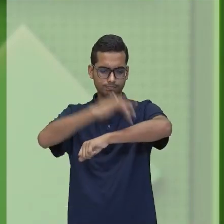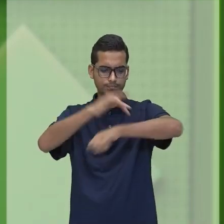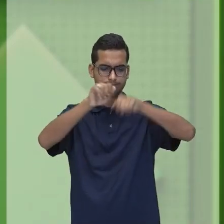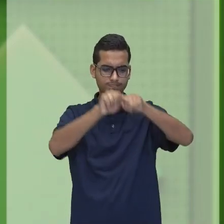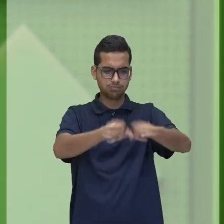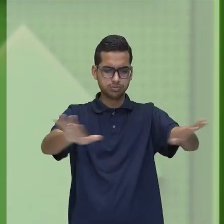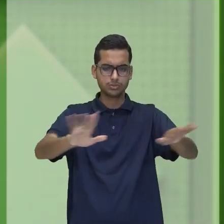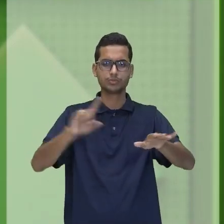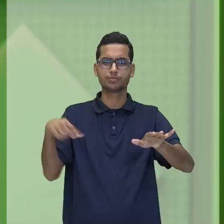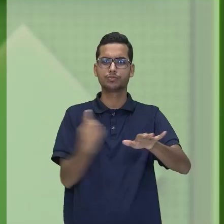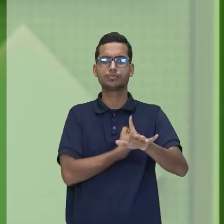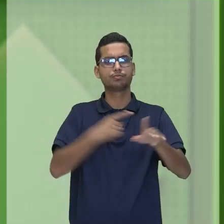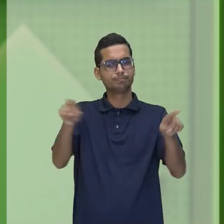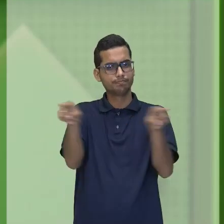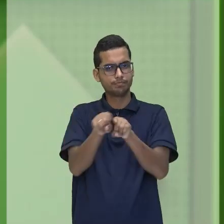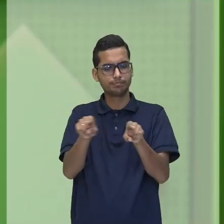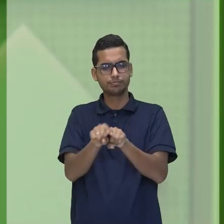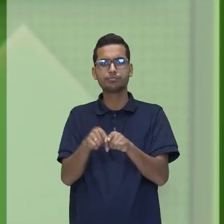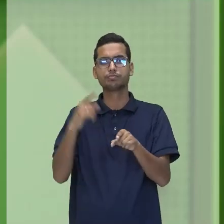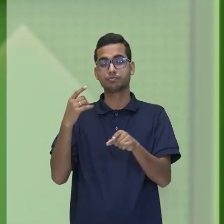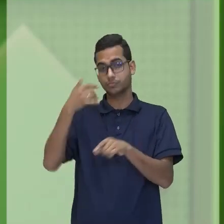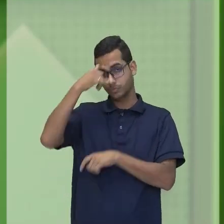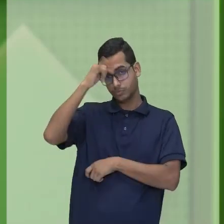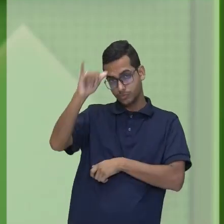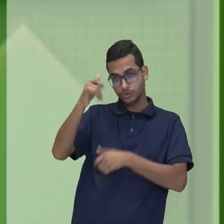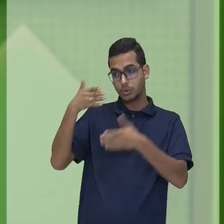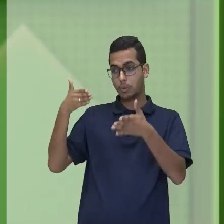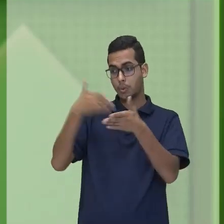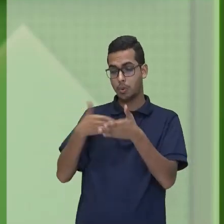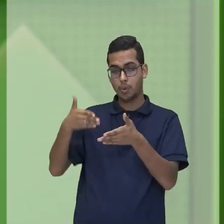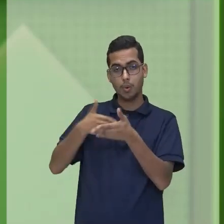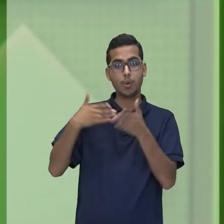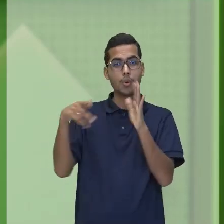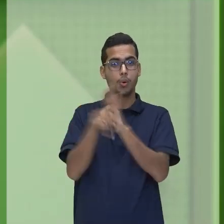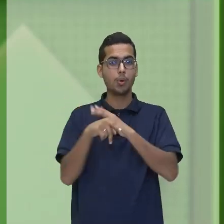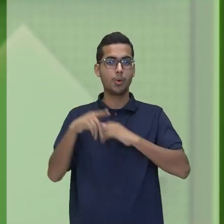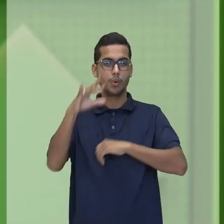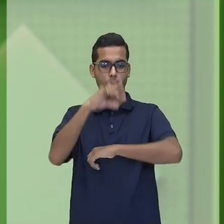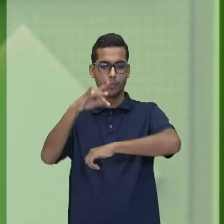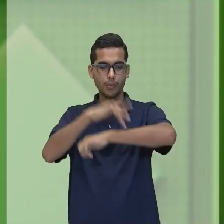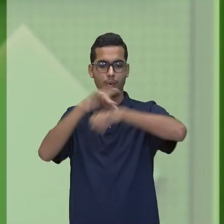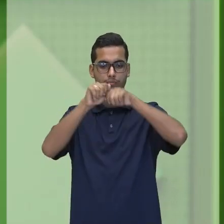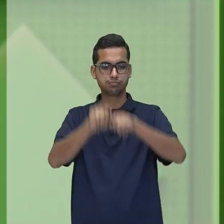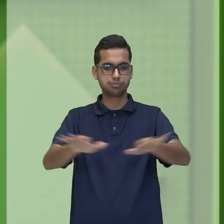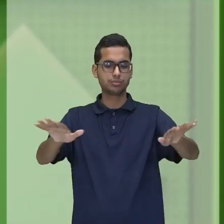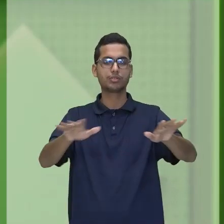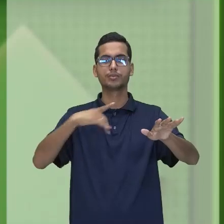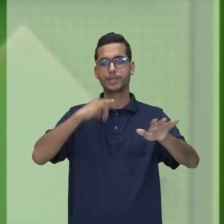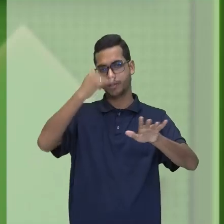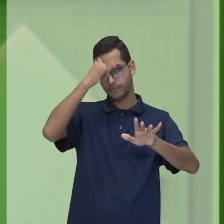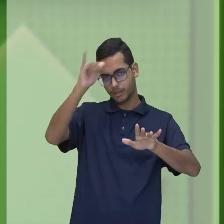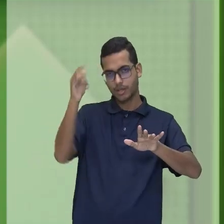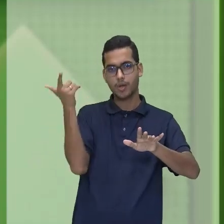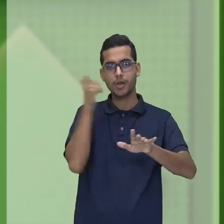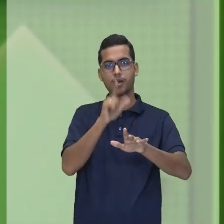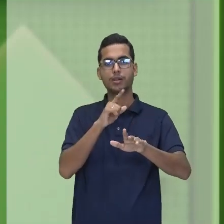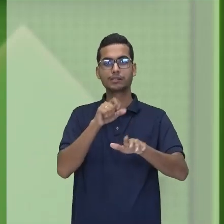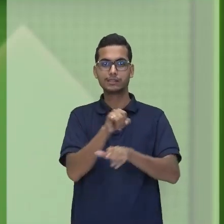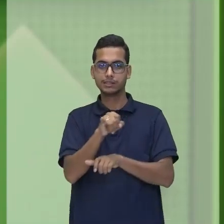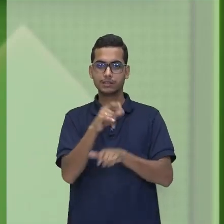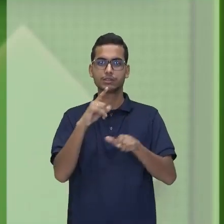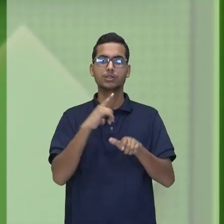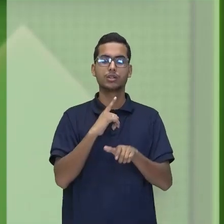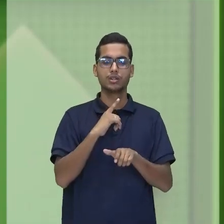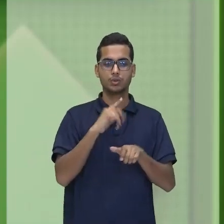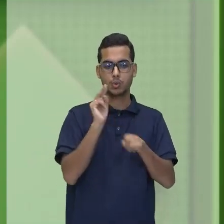também estamos impedindo que ele transfira, que ele transmita essas doenças que nós citamos. Mas não existe apenas o mosquito